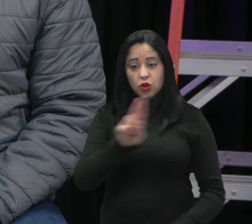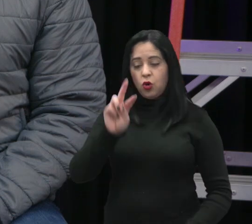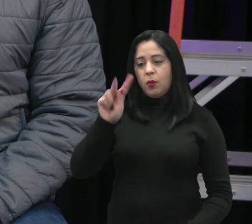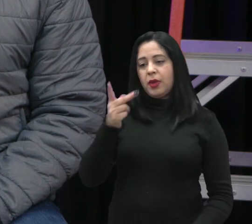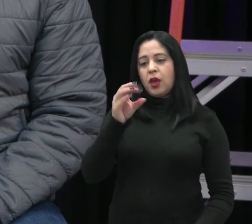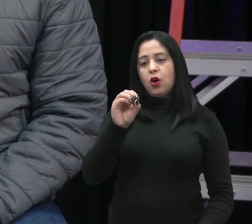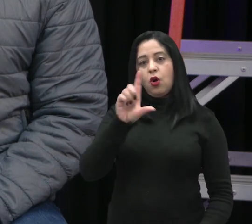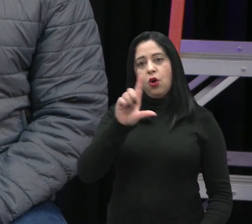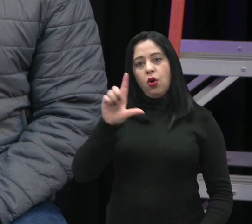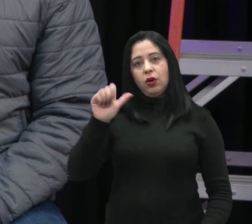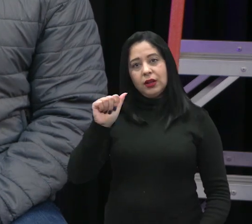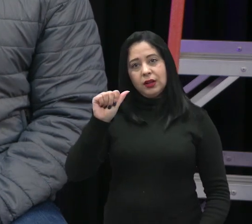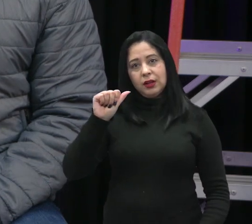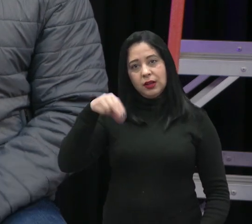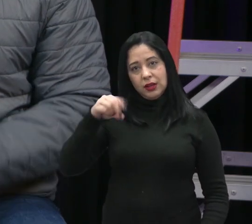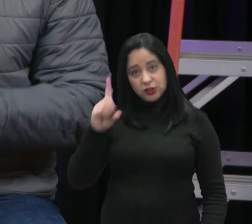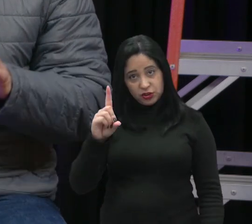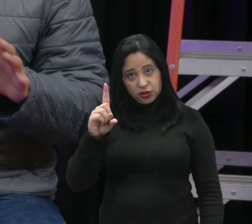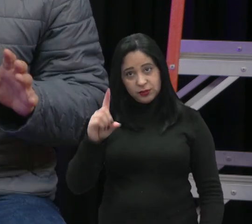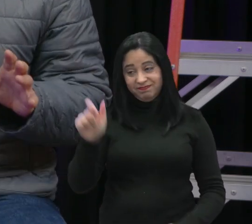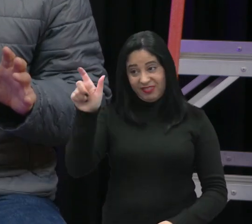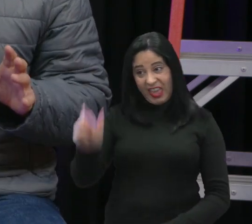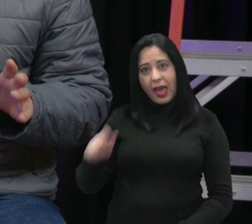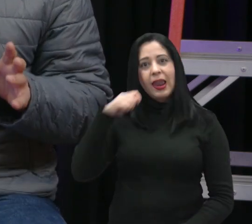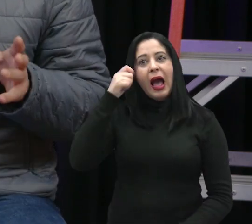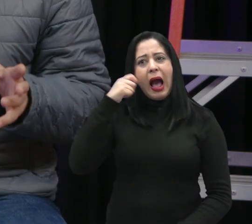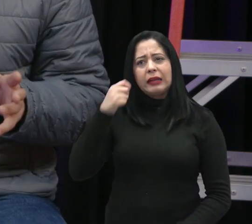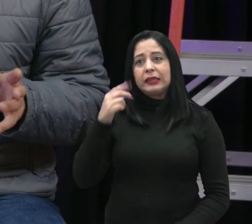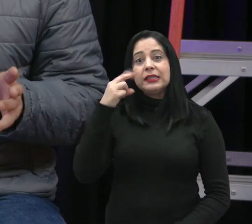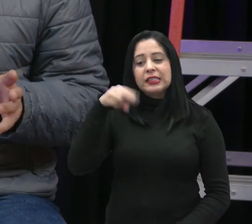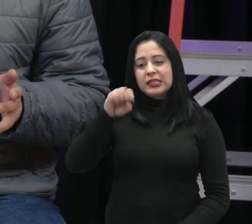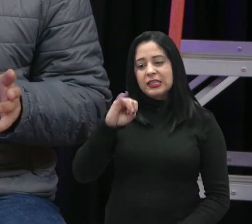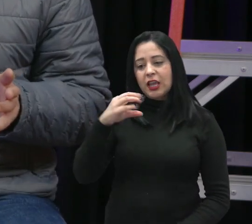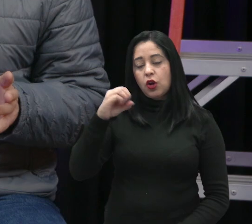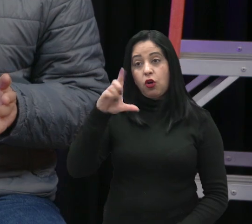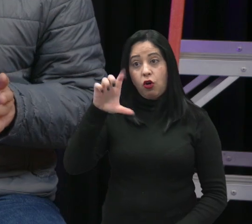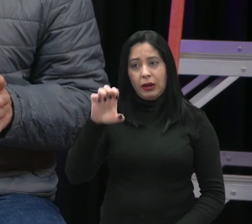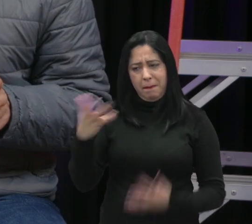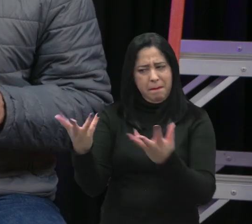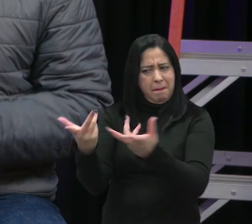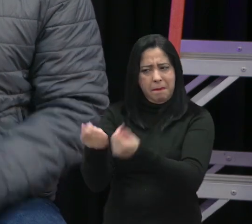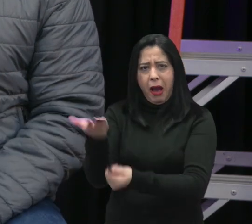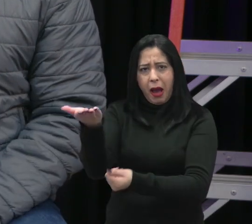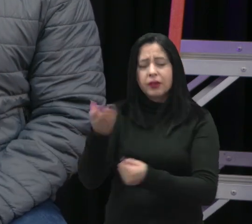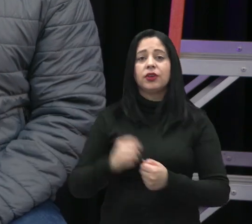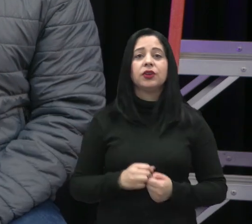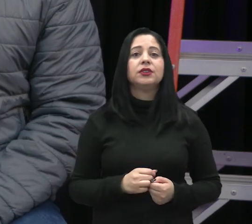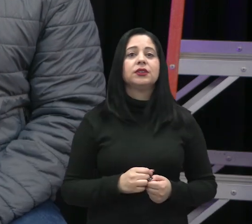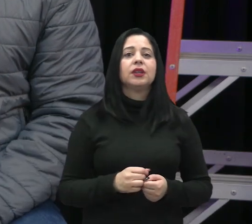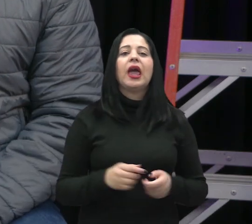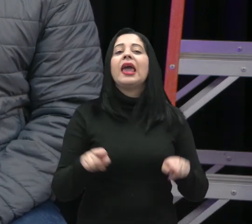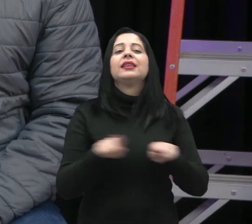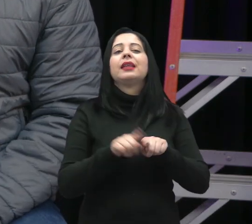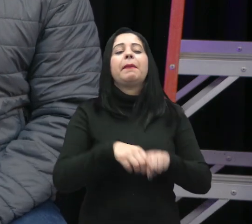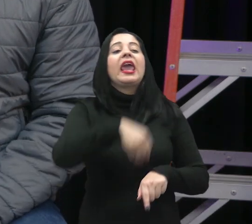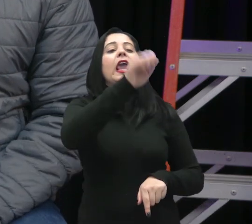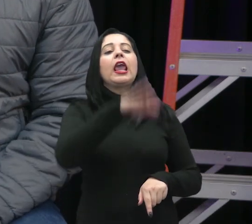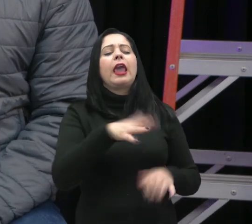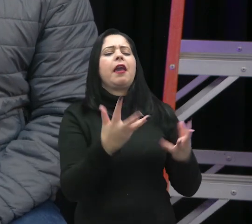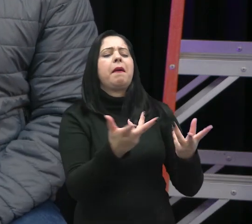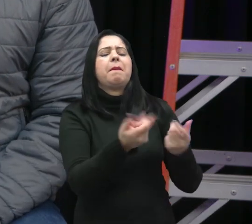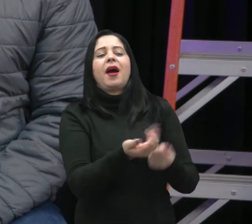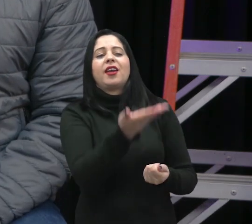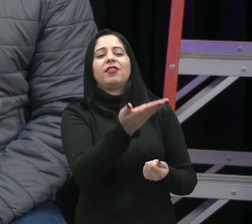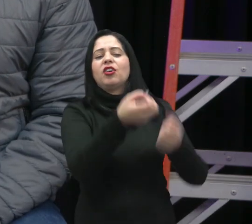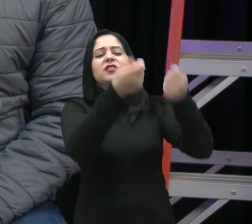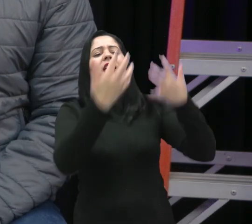filme hoje é Holland, que é estrelado por ninguém menos que Nicole Kidman, minha gente. Uma atriz incrível. Opa, muito, muito, muito. E quem é incrível também, quem vai